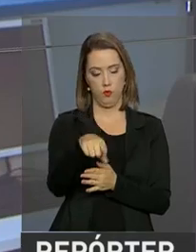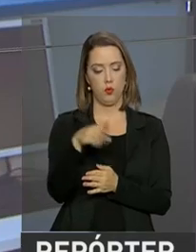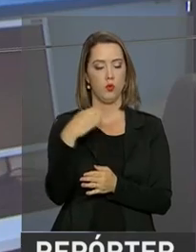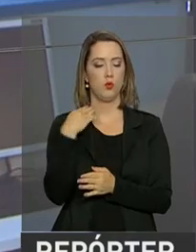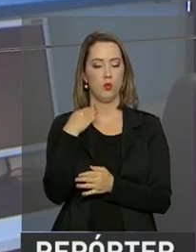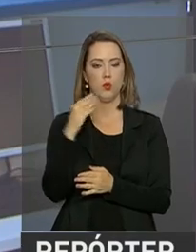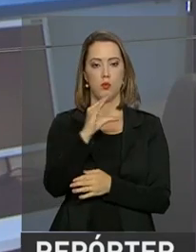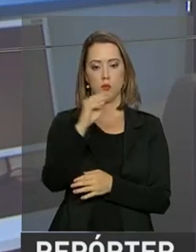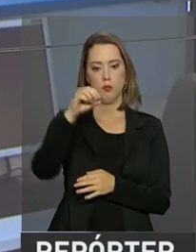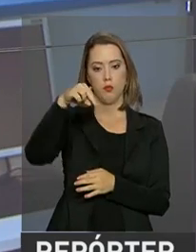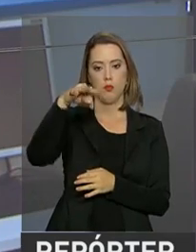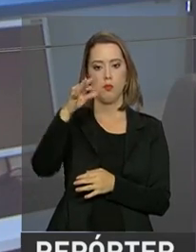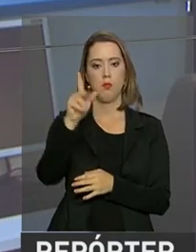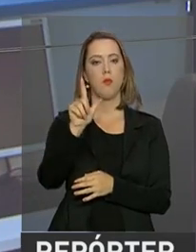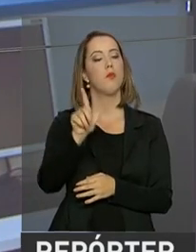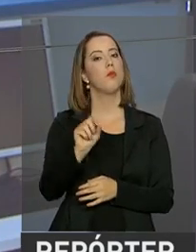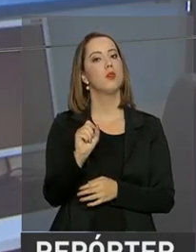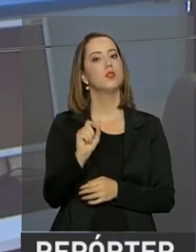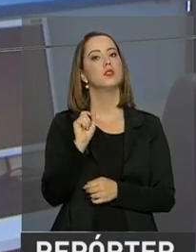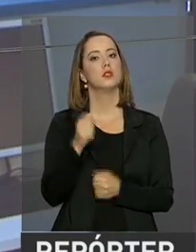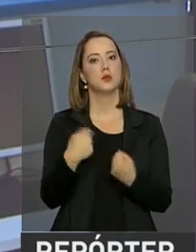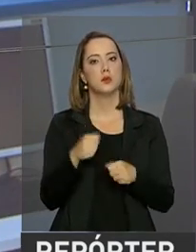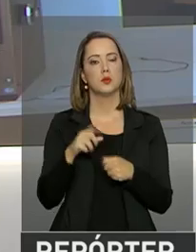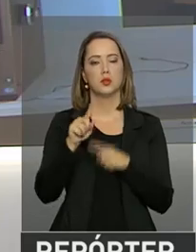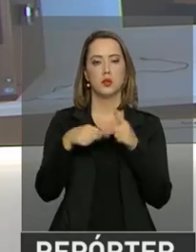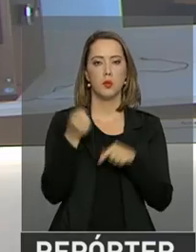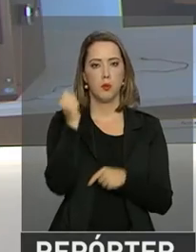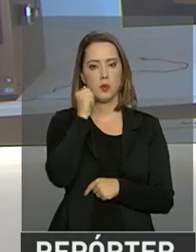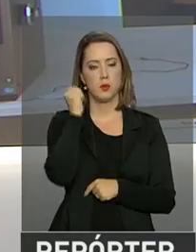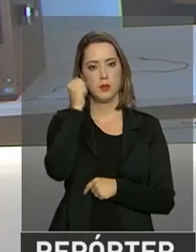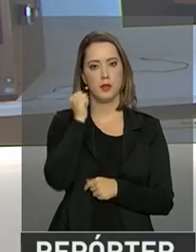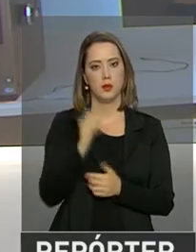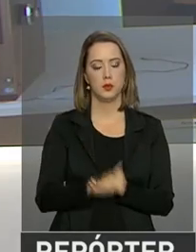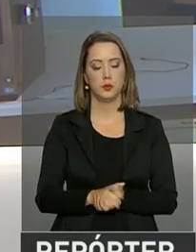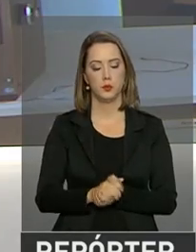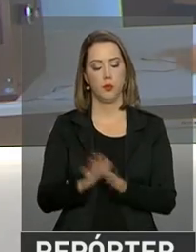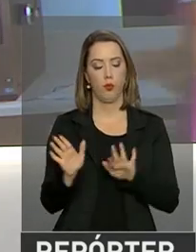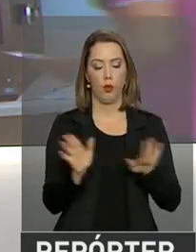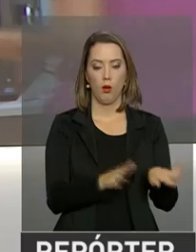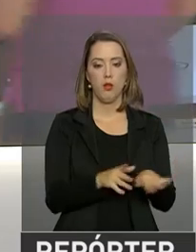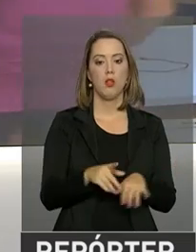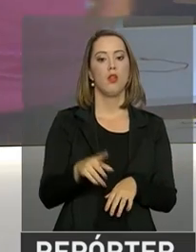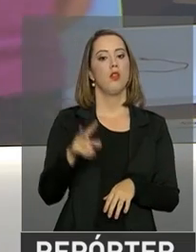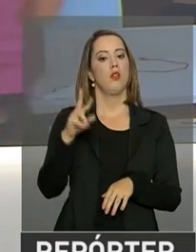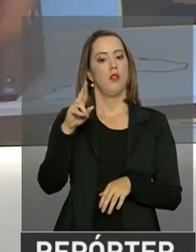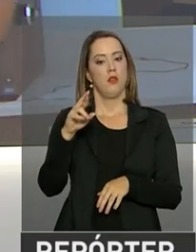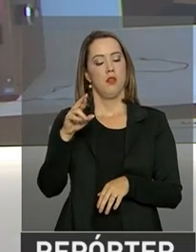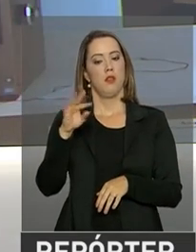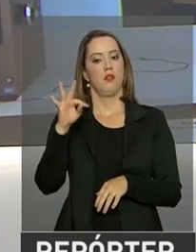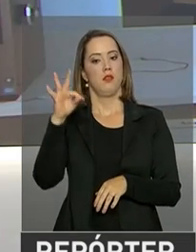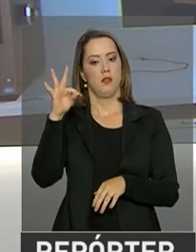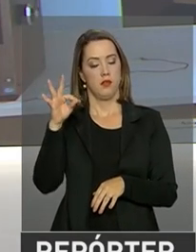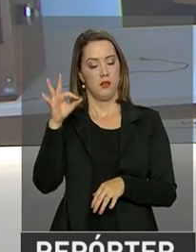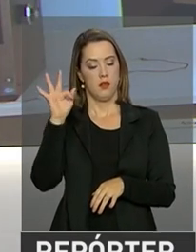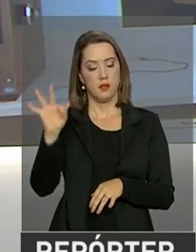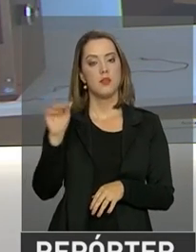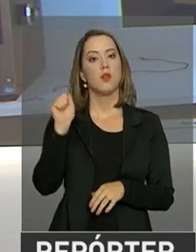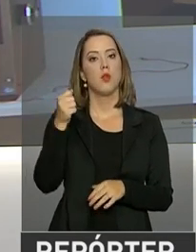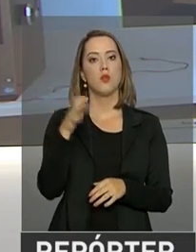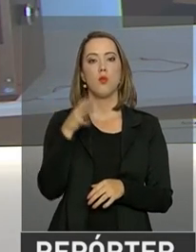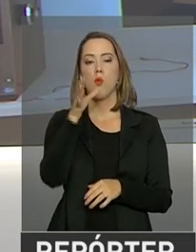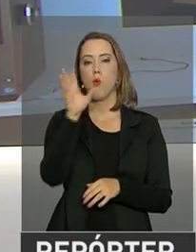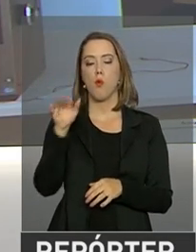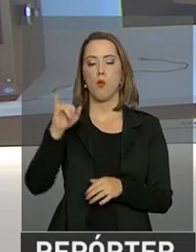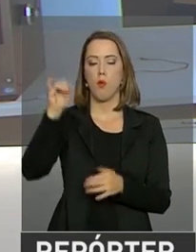dele ainda tem que passar pelo plenário do Senado a Receita Federal libera amanhã consulta o primeiro lote de restituições do